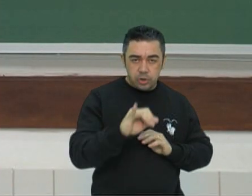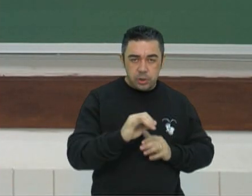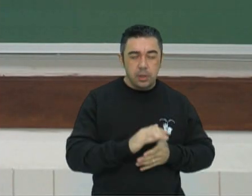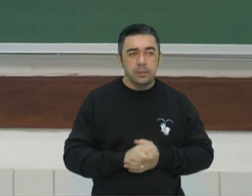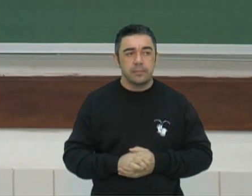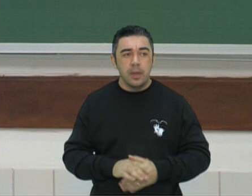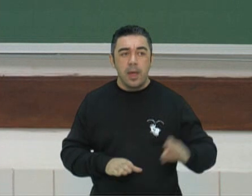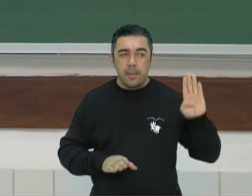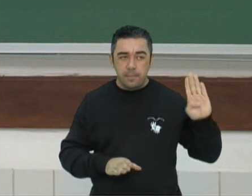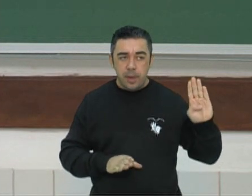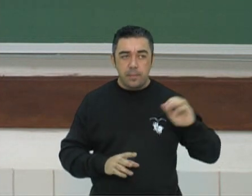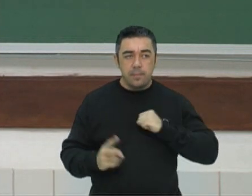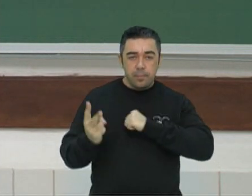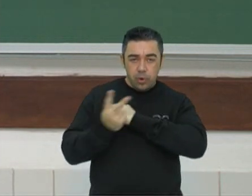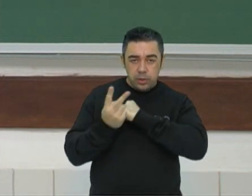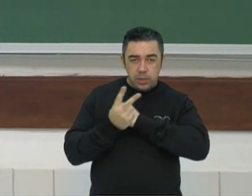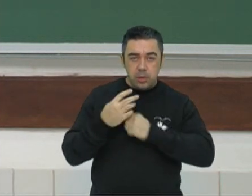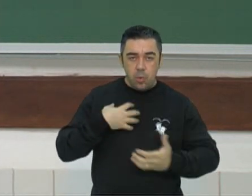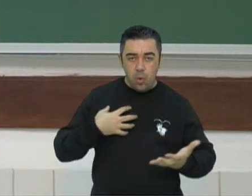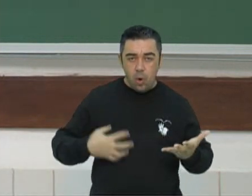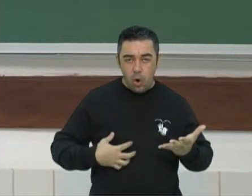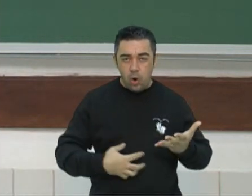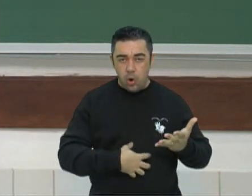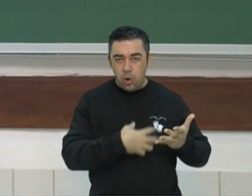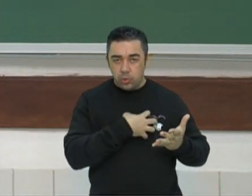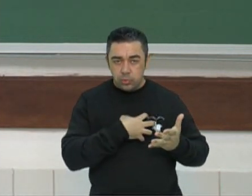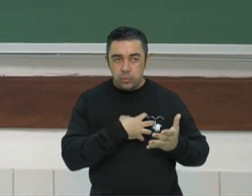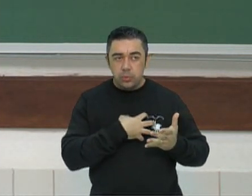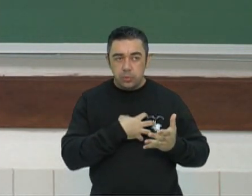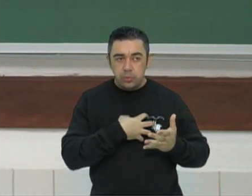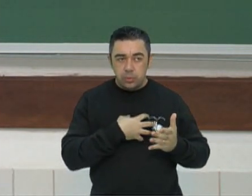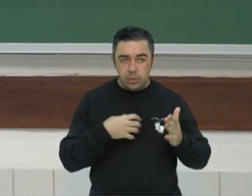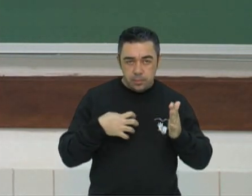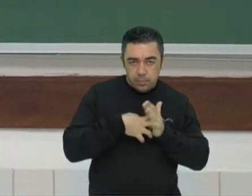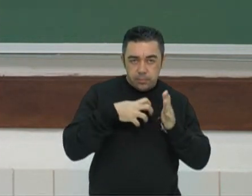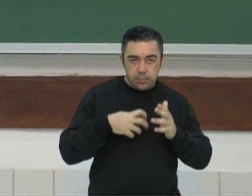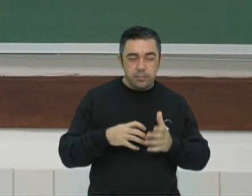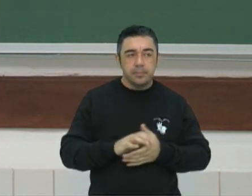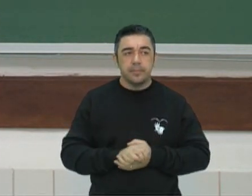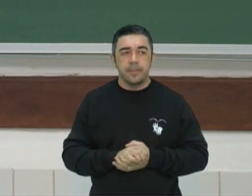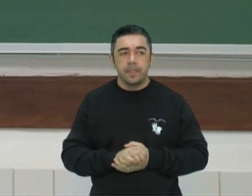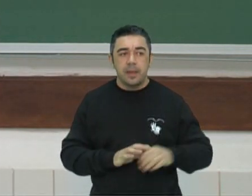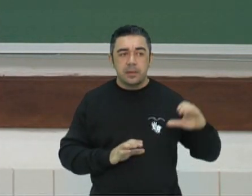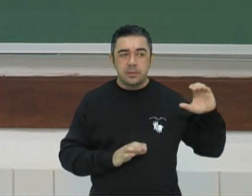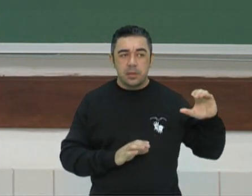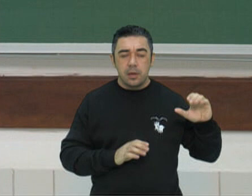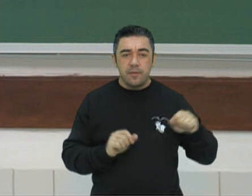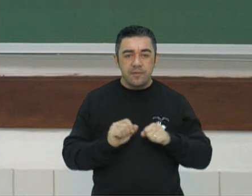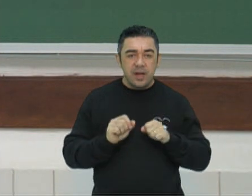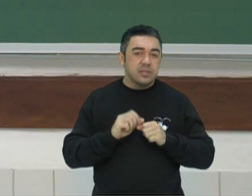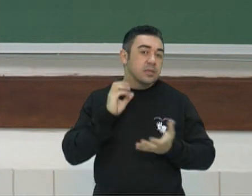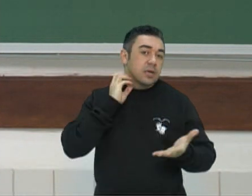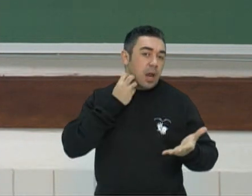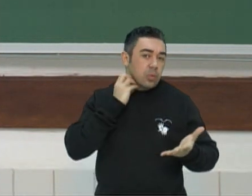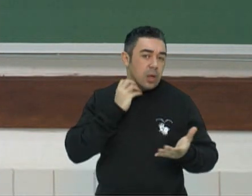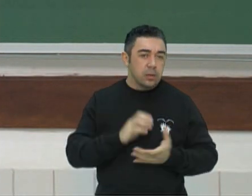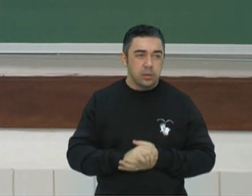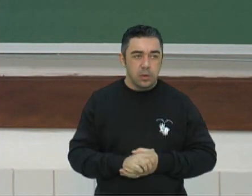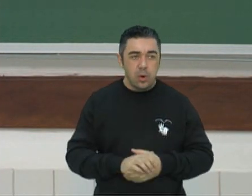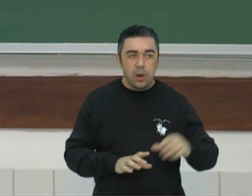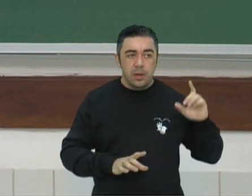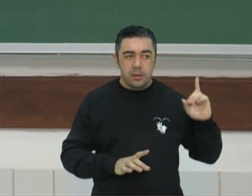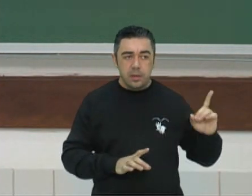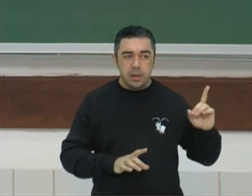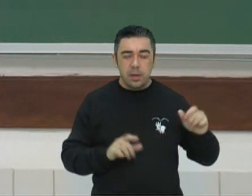energética. Letra B, proteção de órgãos contra choques mecânicos. Letra C, formação de glândulas.